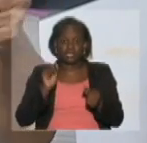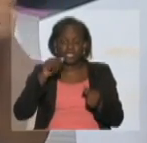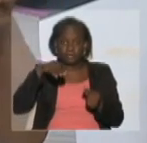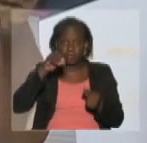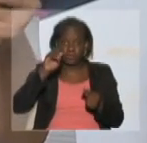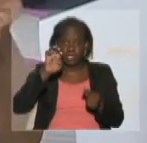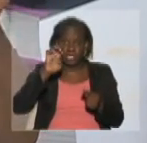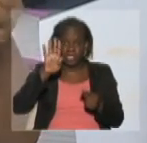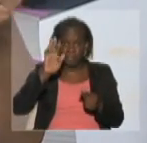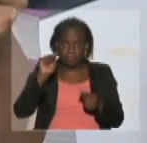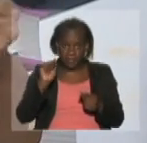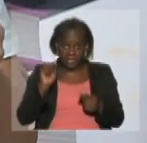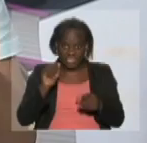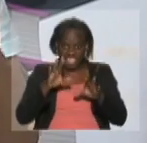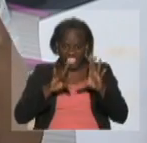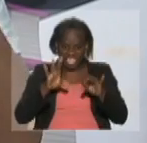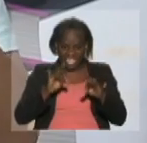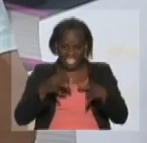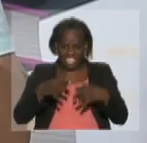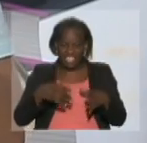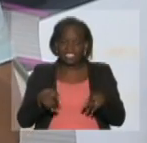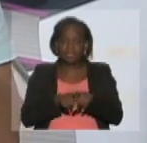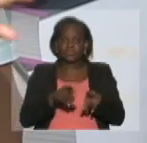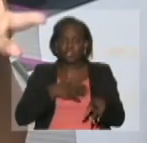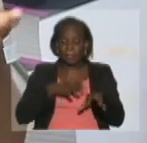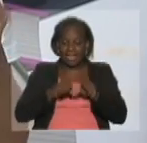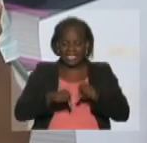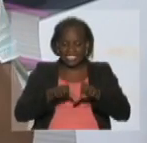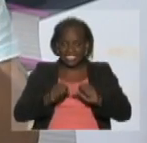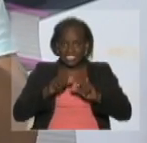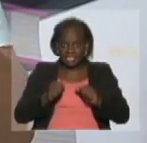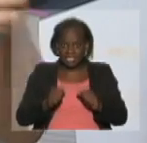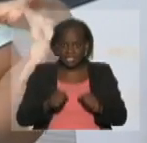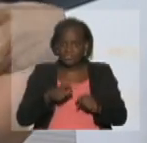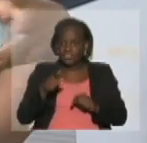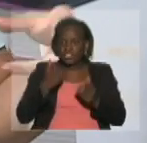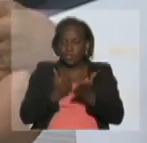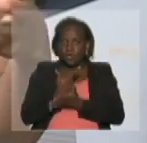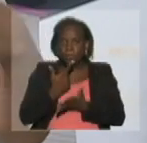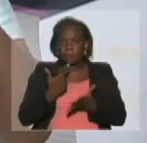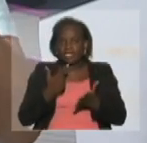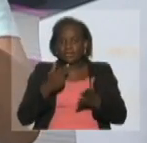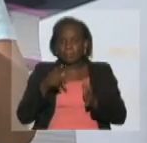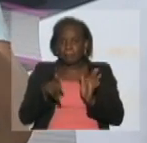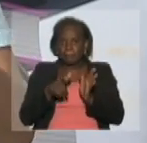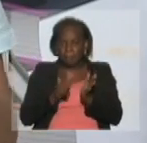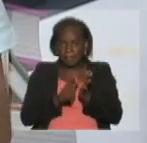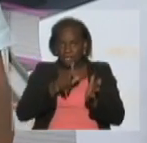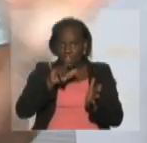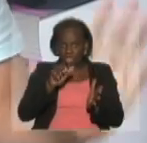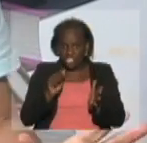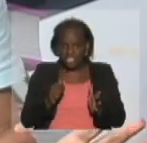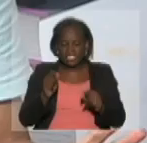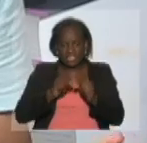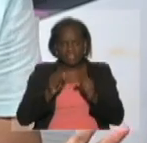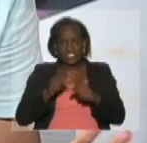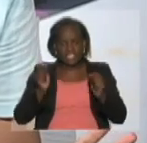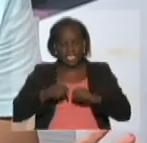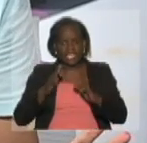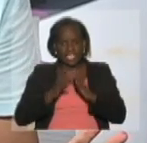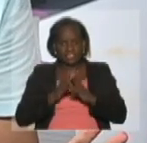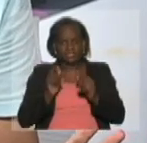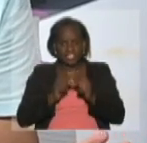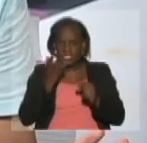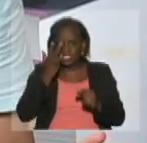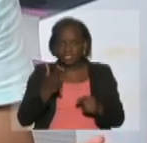a moeba, parecendo com a moeba geleca, mas tem um que eu gosto que é a massinha. Essas massinhas que vocês compram na papelaria dá para criar em casa de forma